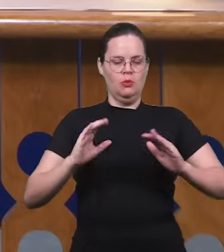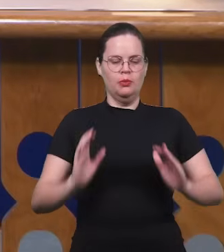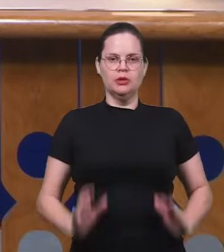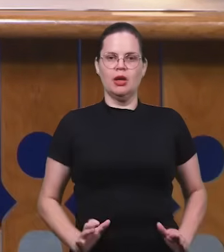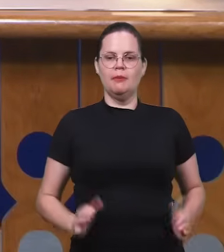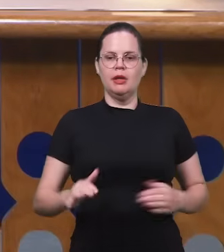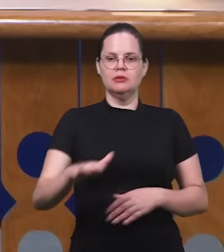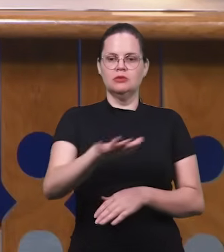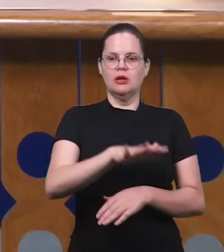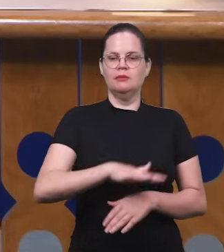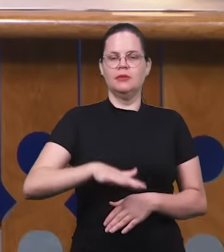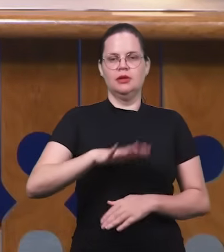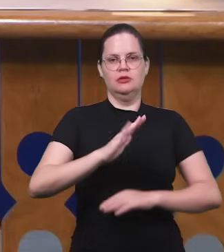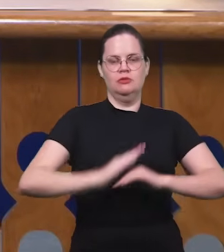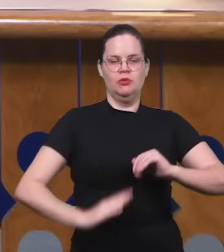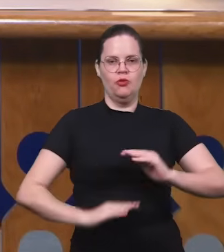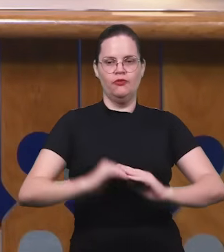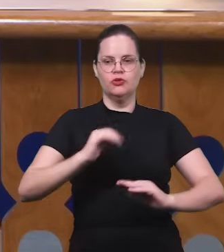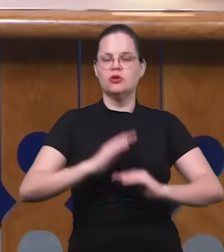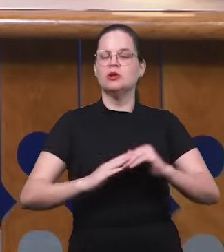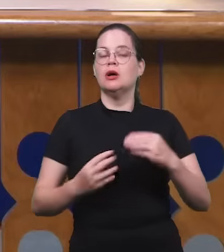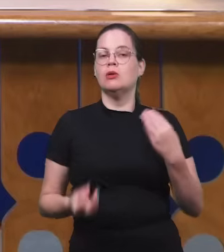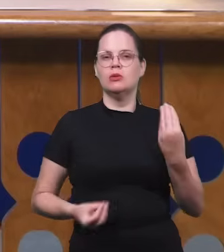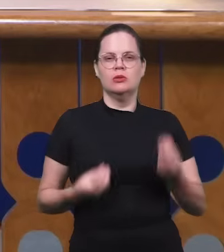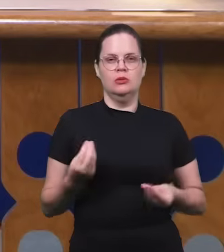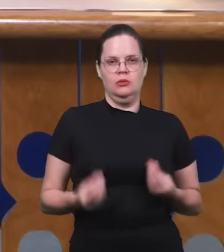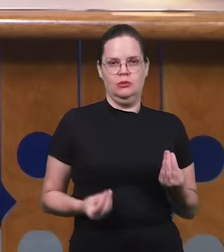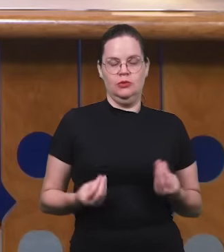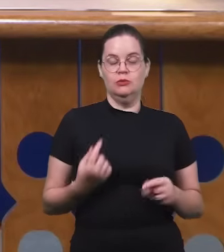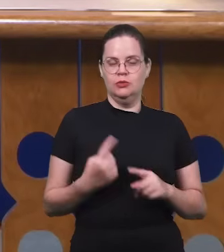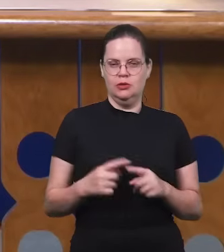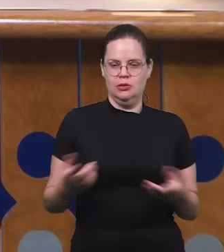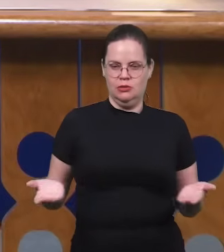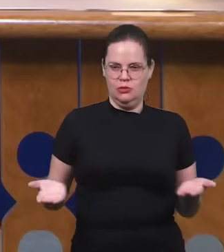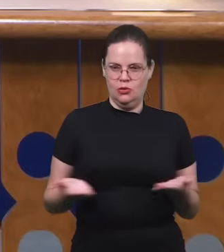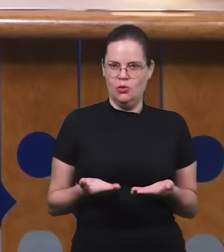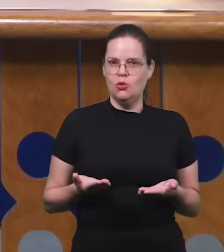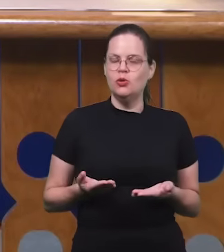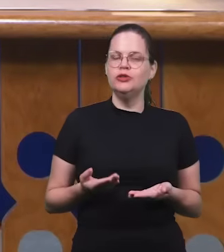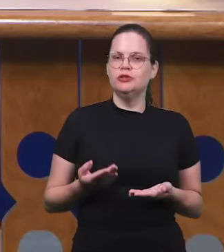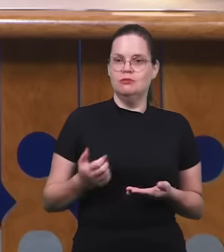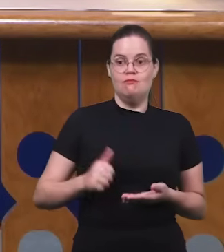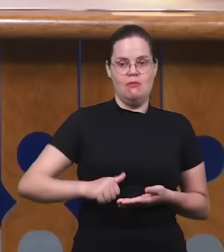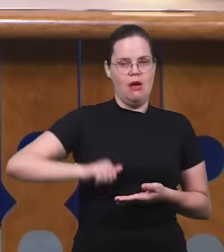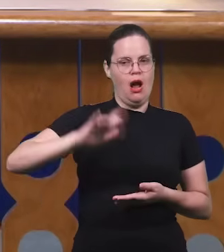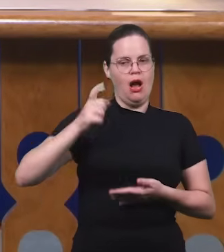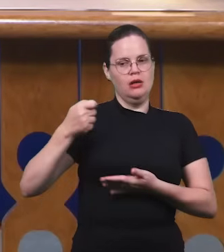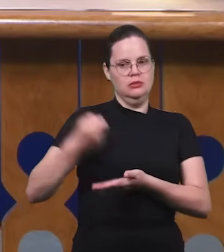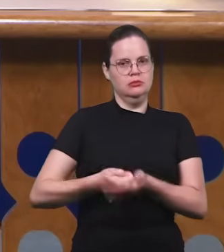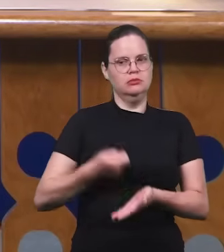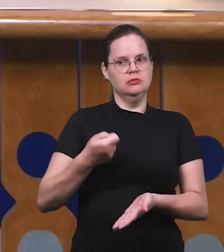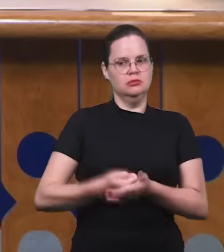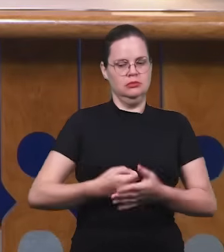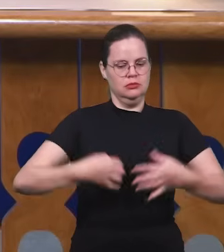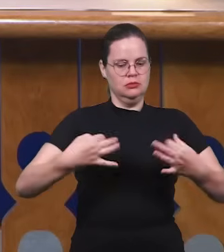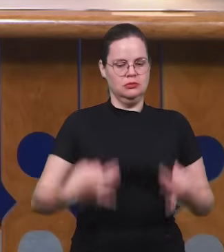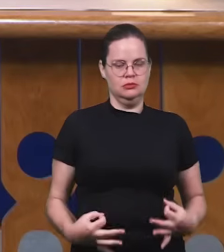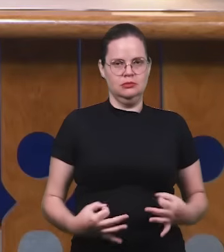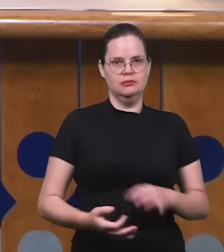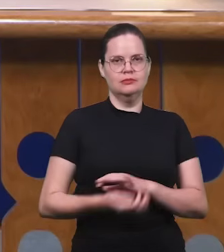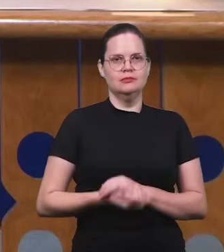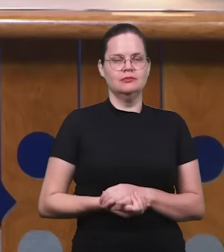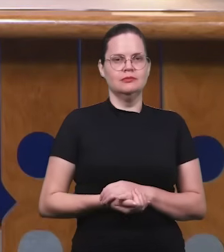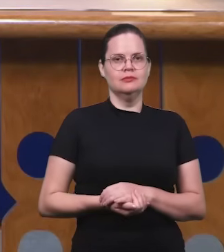no ambiente profissional, porque hoje a exigência nesse sentido é muito grande.